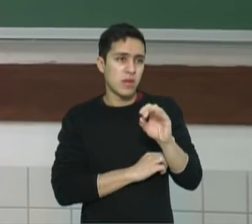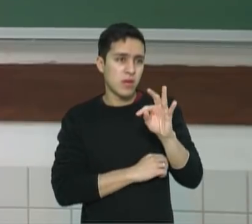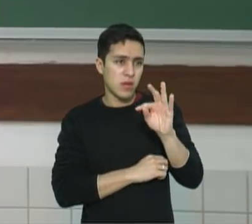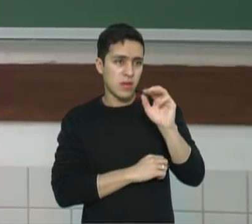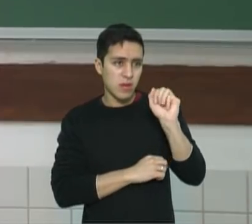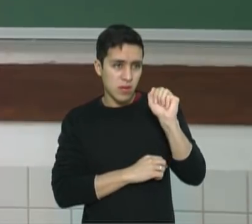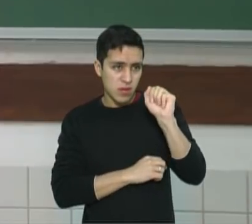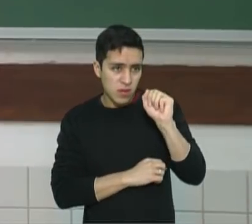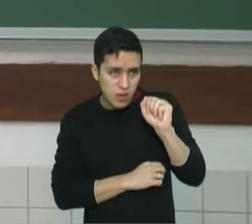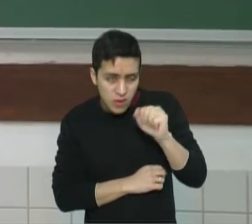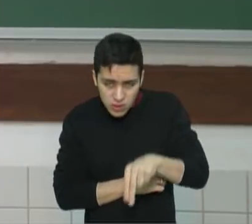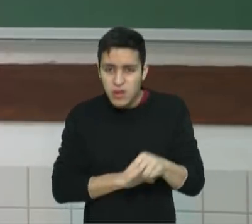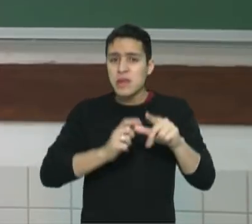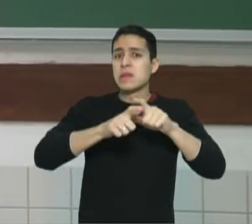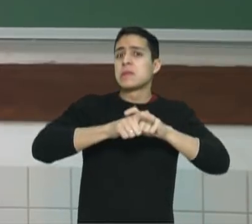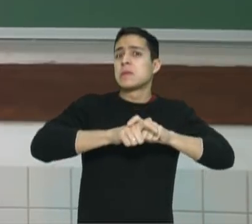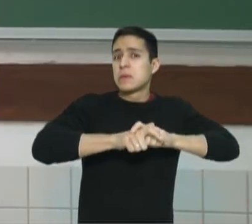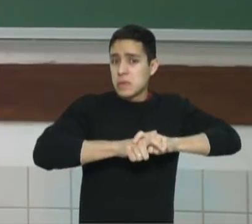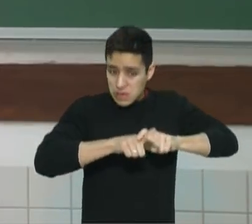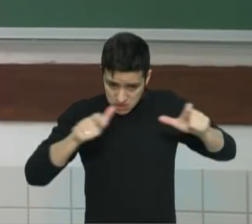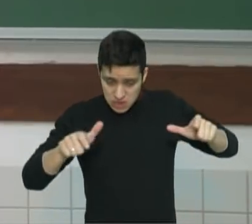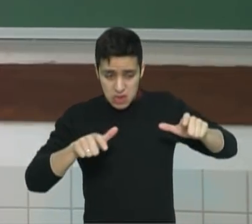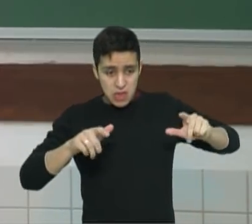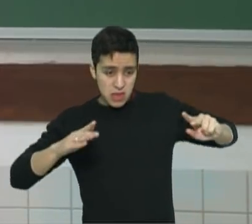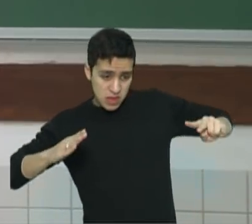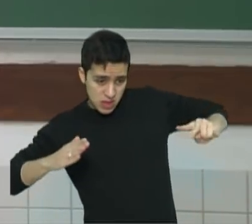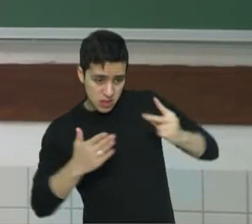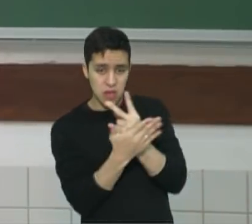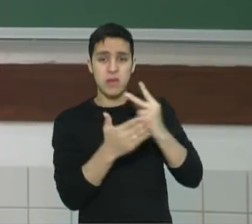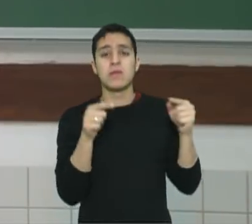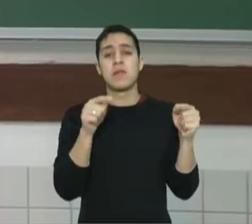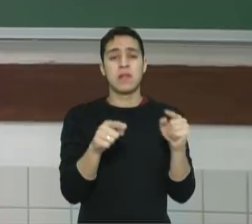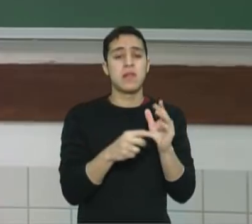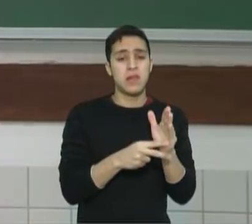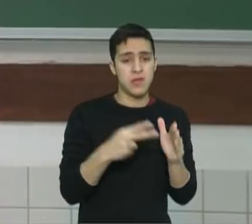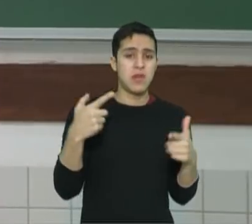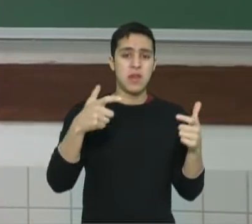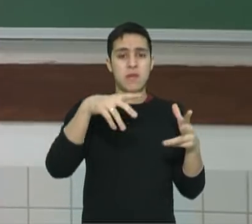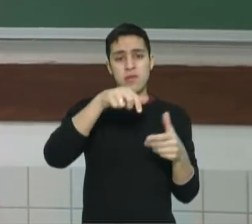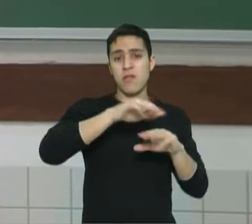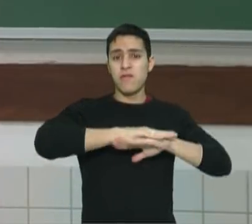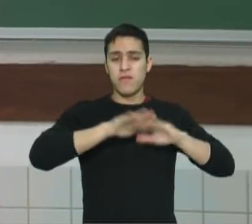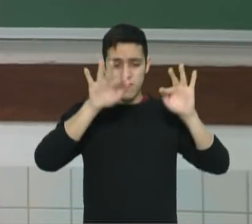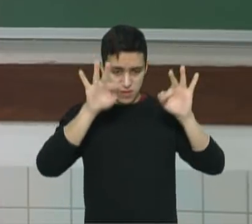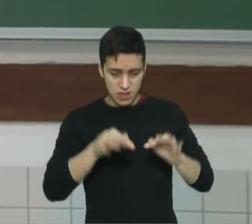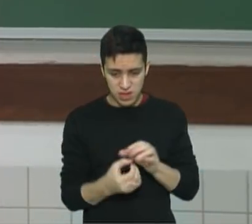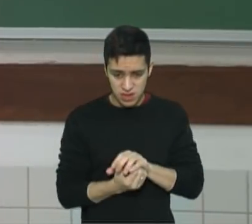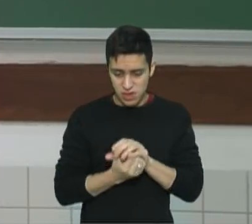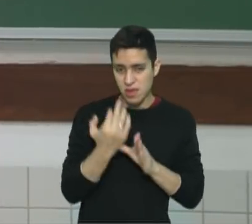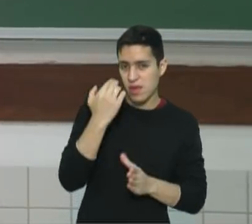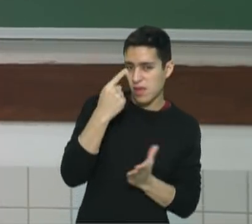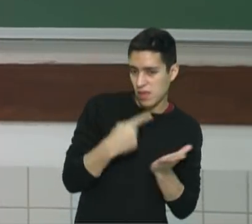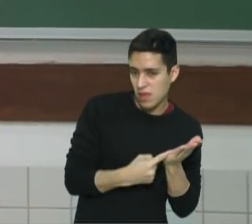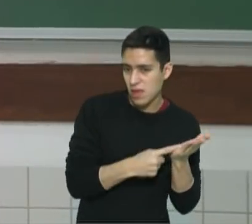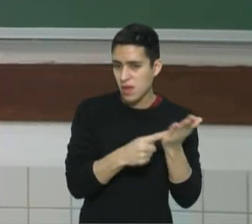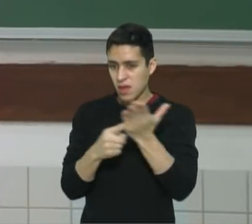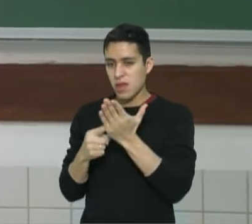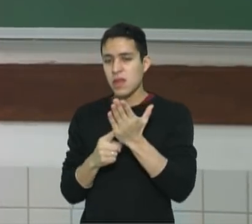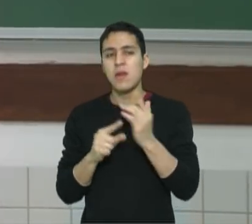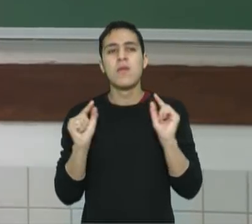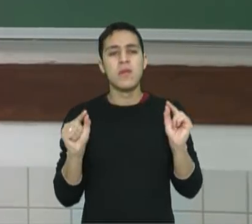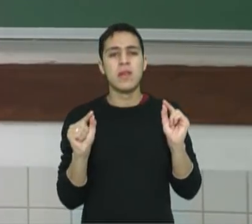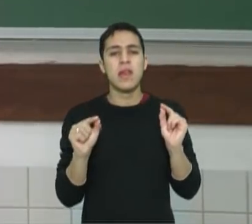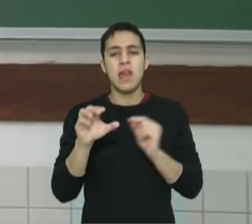cresce e literalmente nasce dentro, pós-Segunda Guerra Mundial, porque ela é um tratado do Atlântico